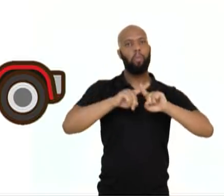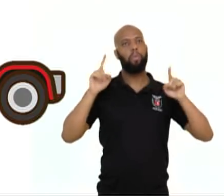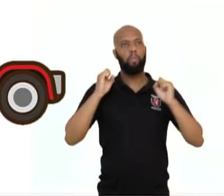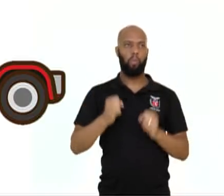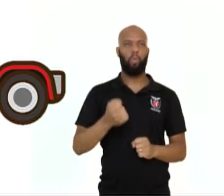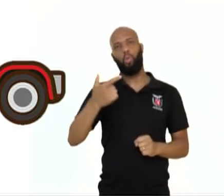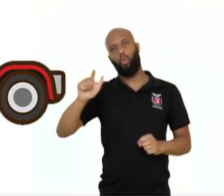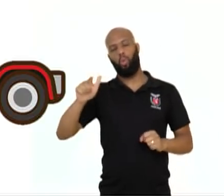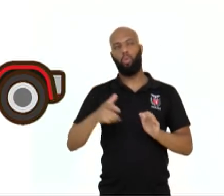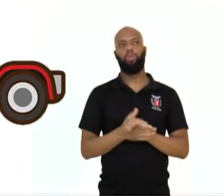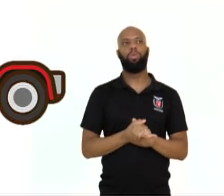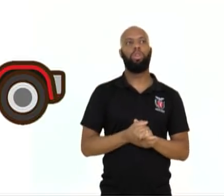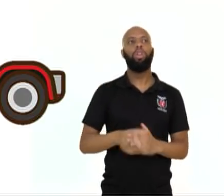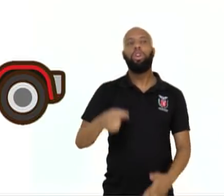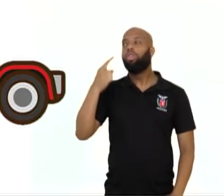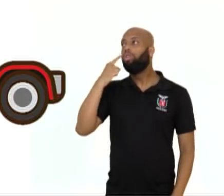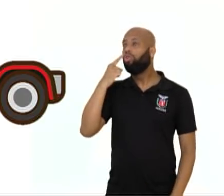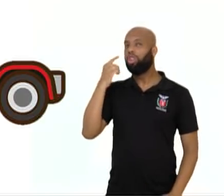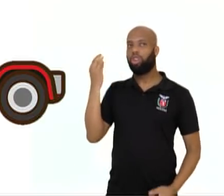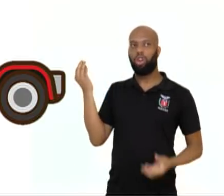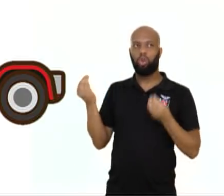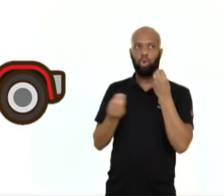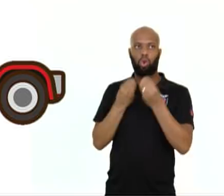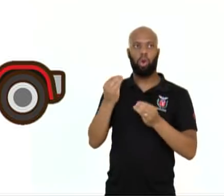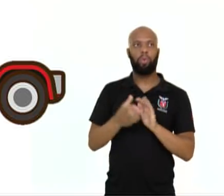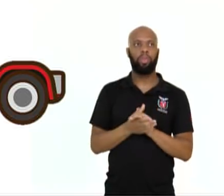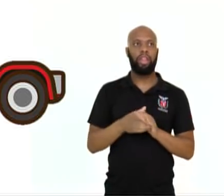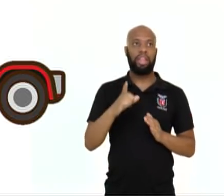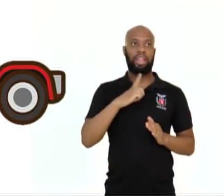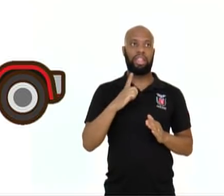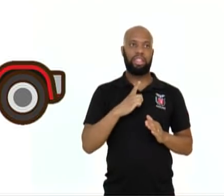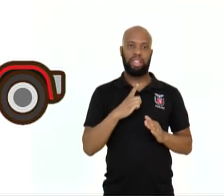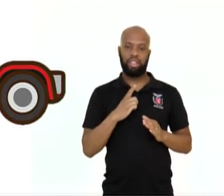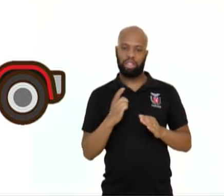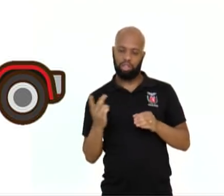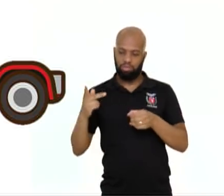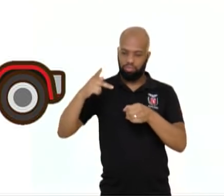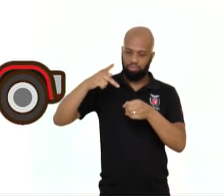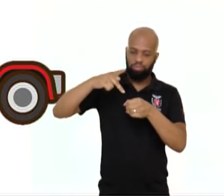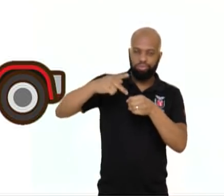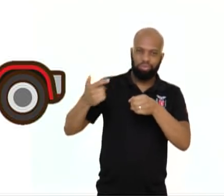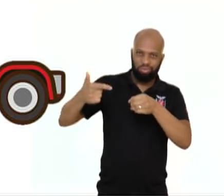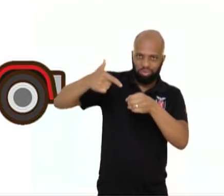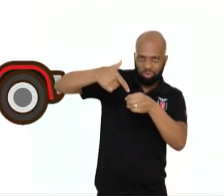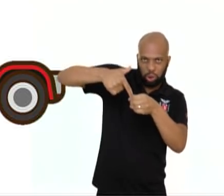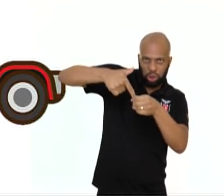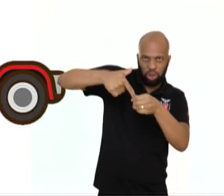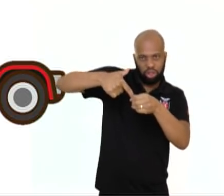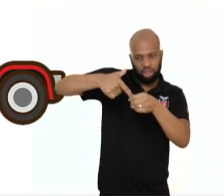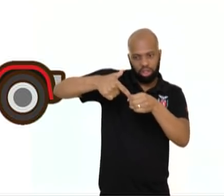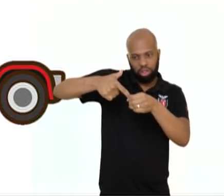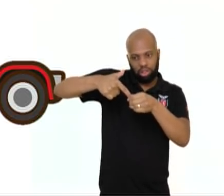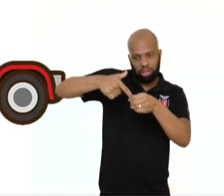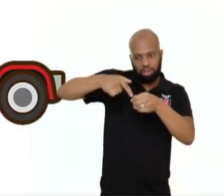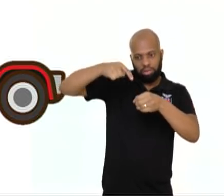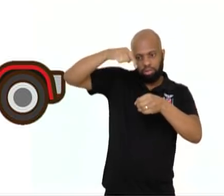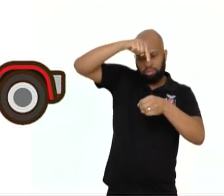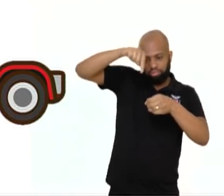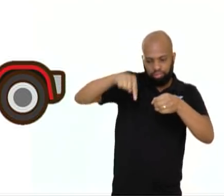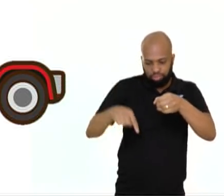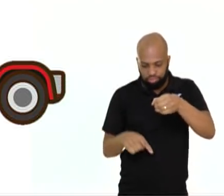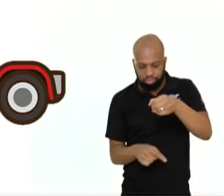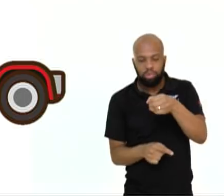Vamos pensar aqui. Primeiro, tem que entrar o combustível, mas se entrar o combustível sozinho, não vai ter combustão,